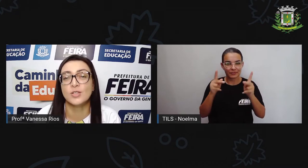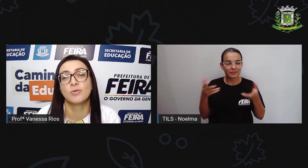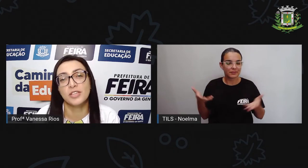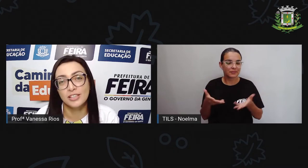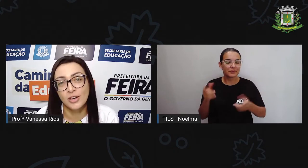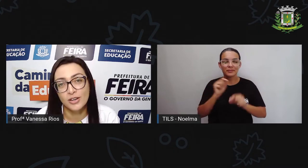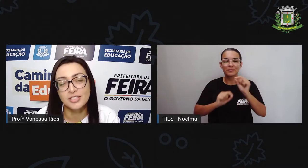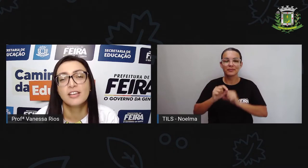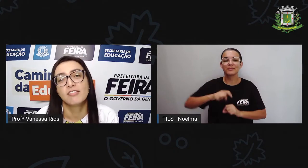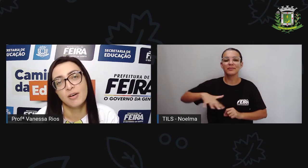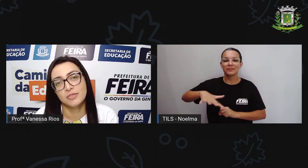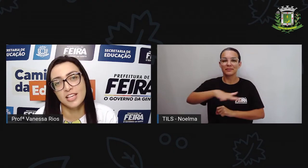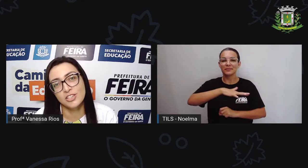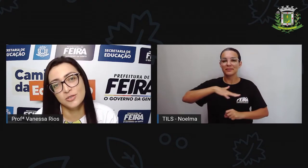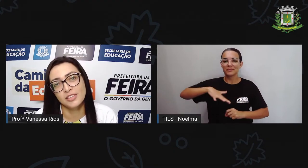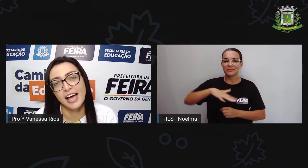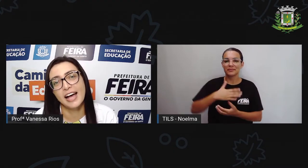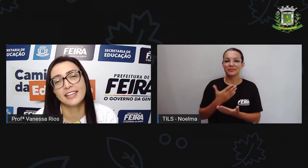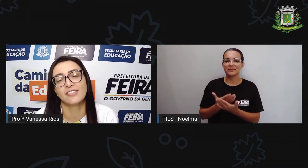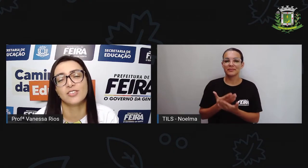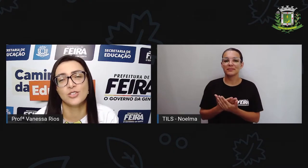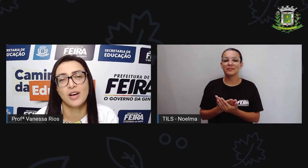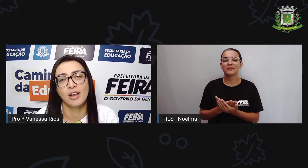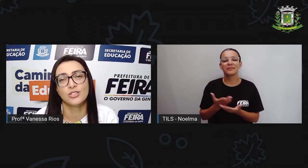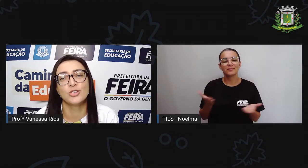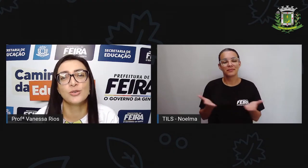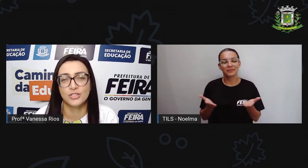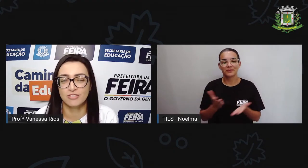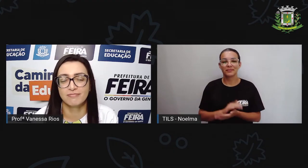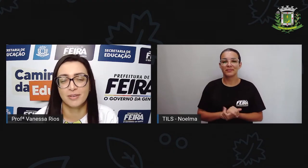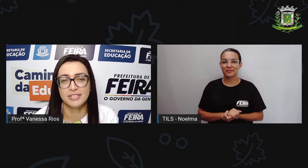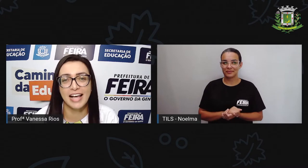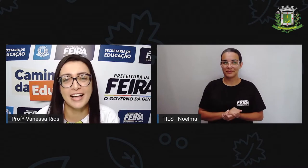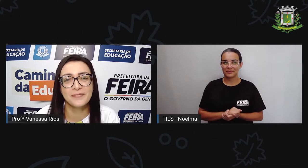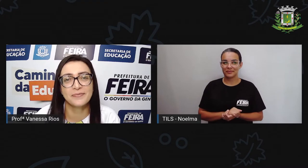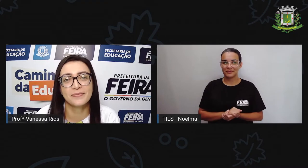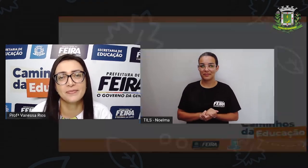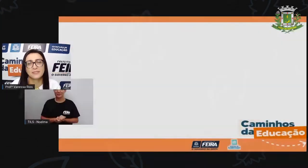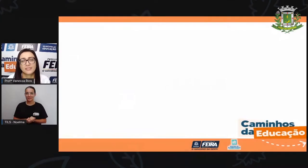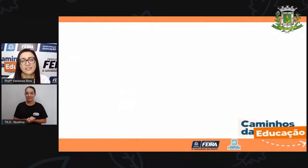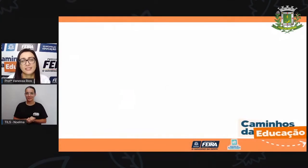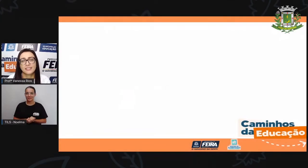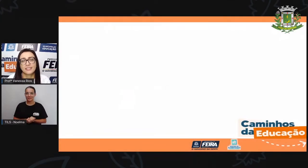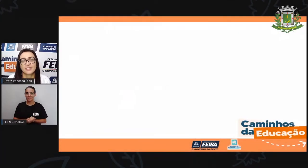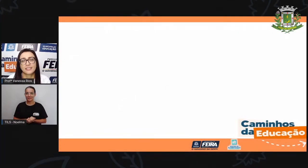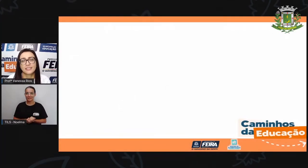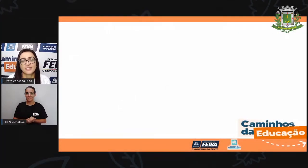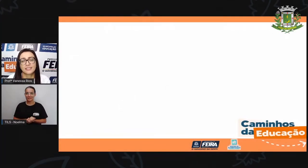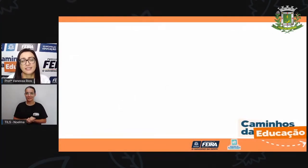saber sobre o que nós vamos estudar na videoaula de hoje. Vamos lá?